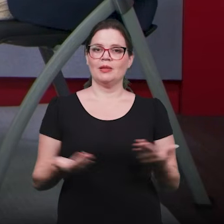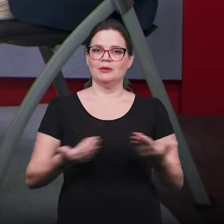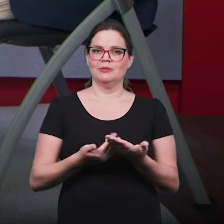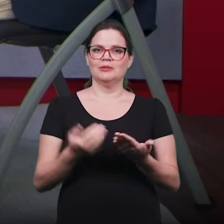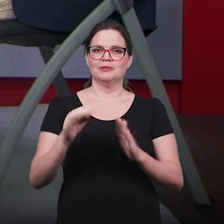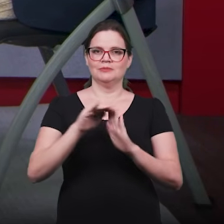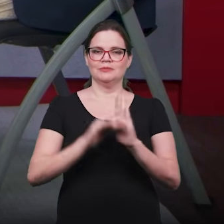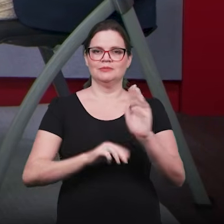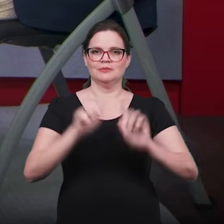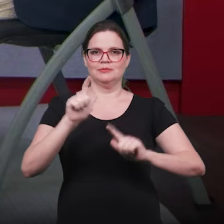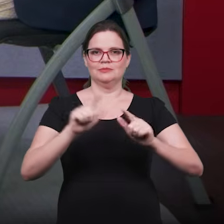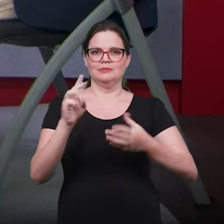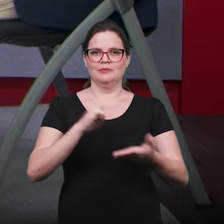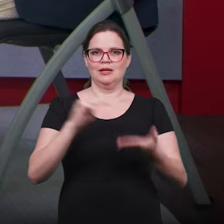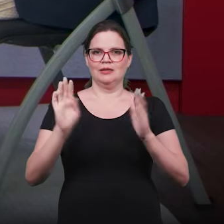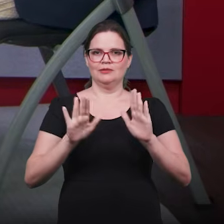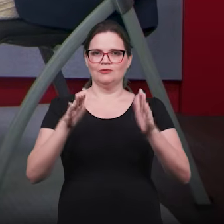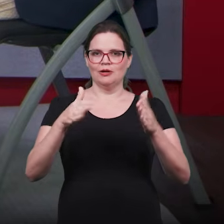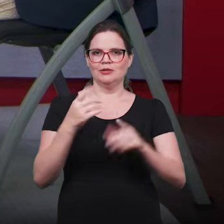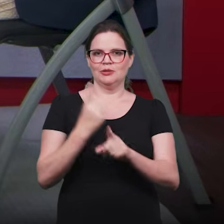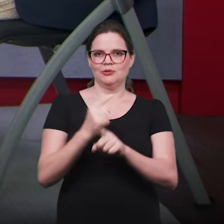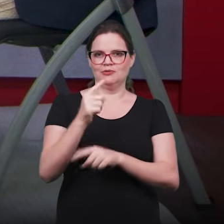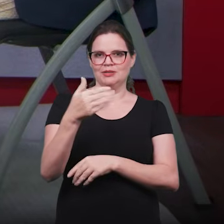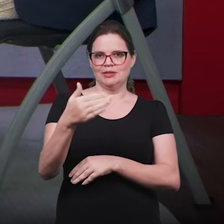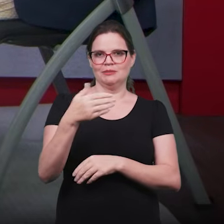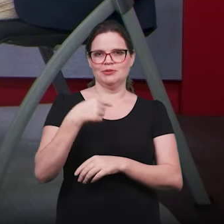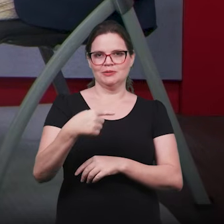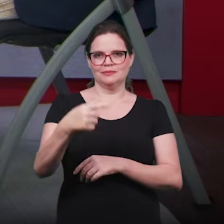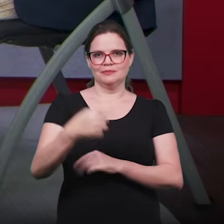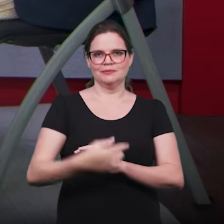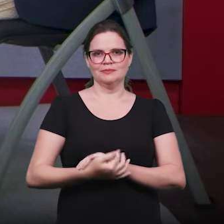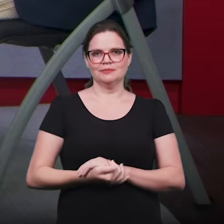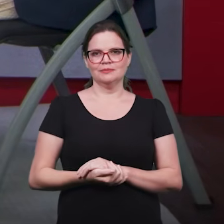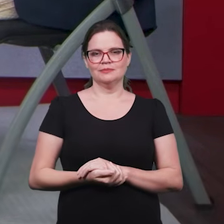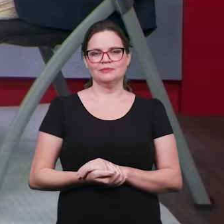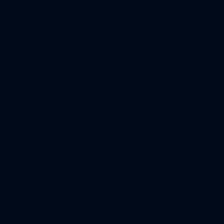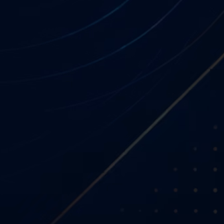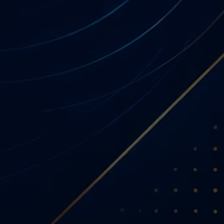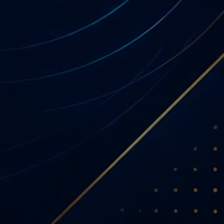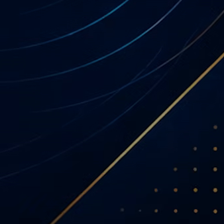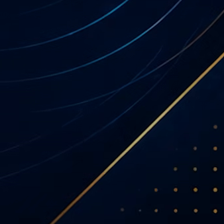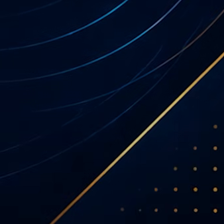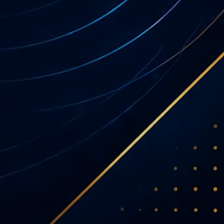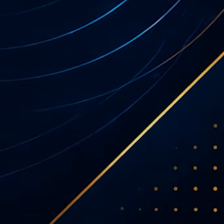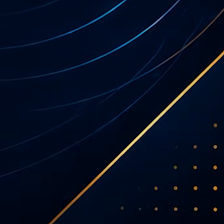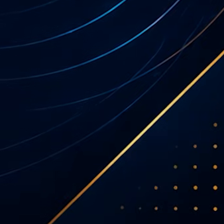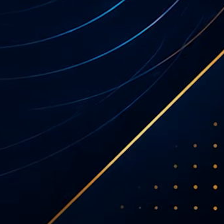Esse foi o programa Maranata em Foco. Encontro você na próxima edição.